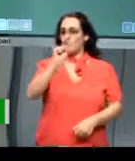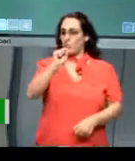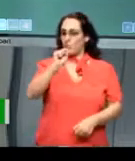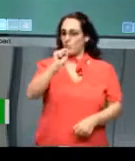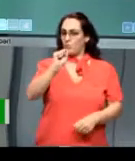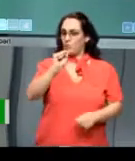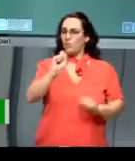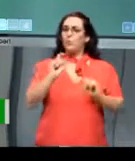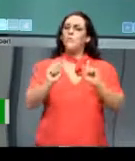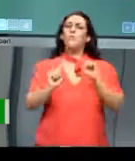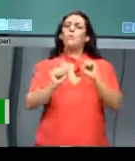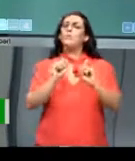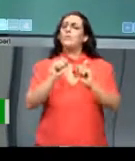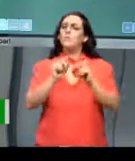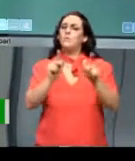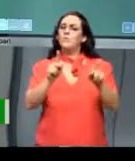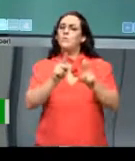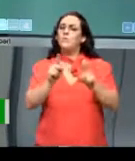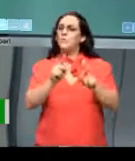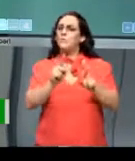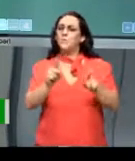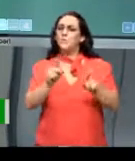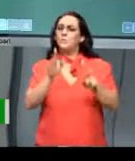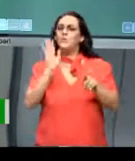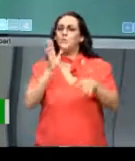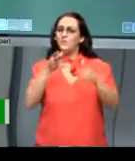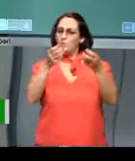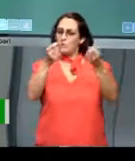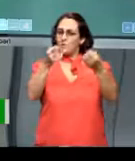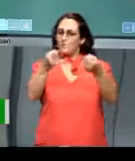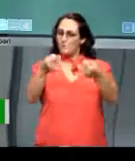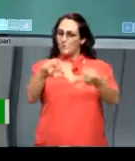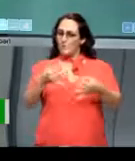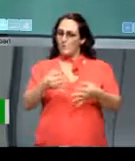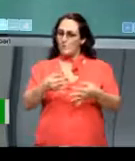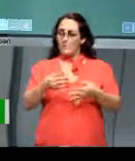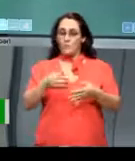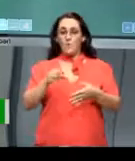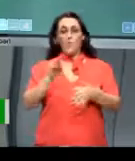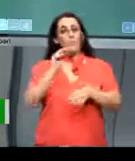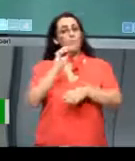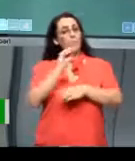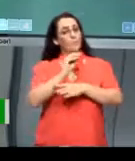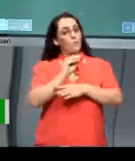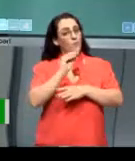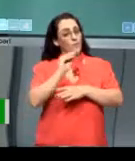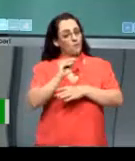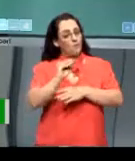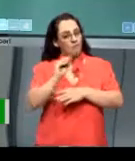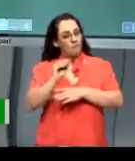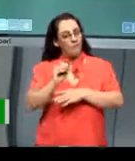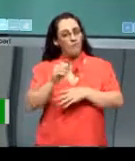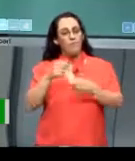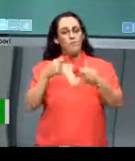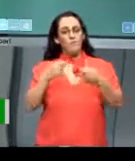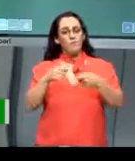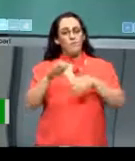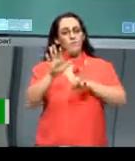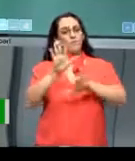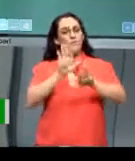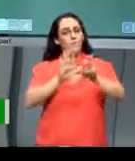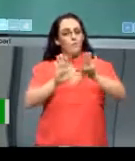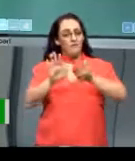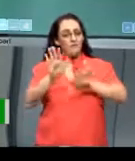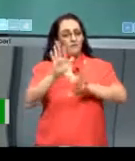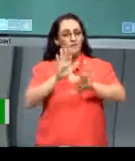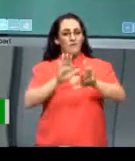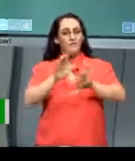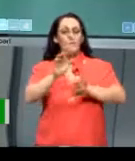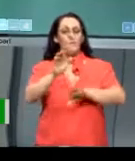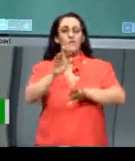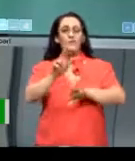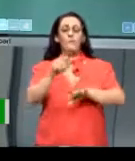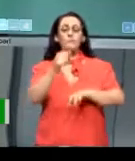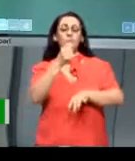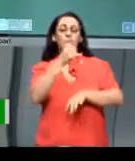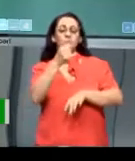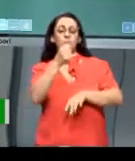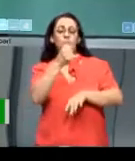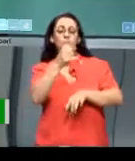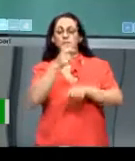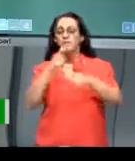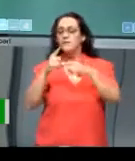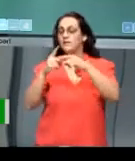acabou de falar? Cuidado com sinal, né? Tanto na soma, subtração, adição, multiplicação.